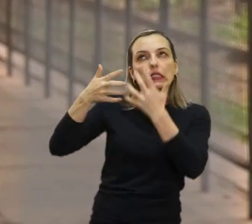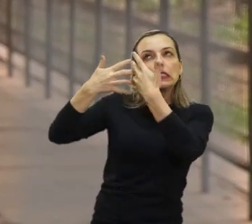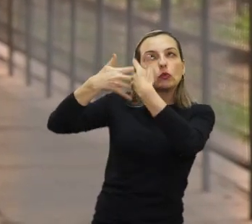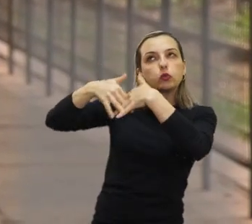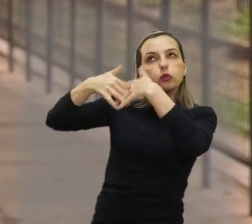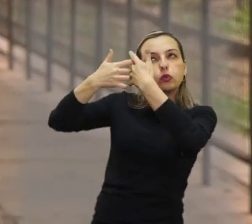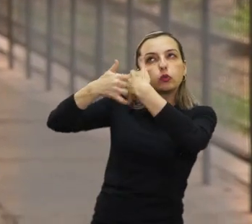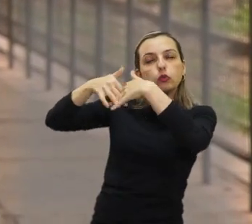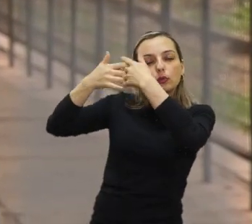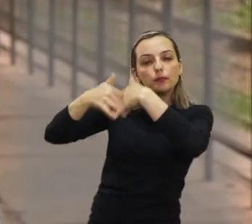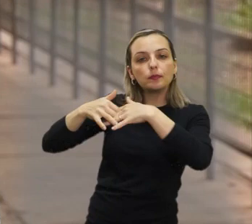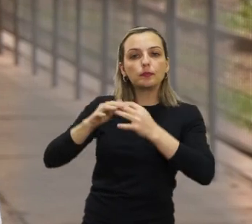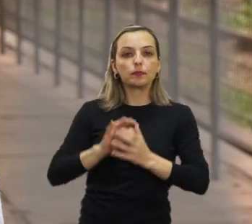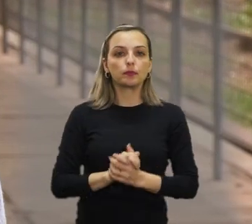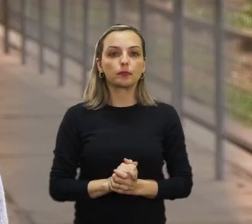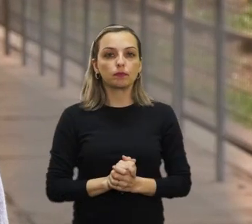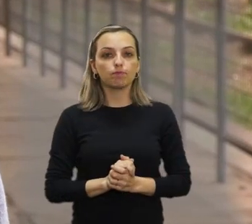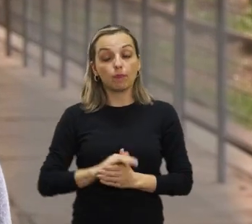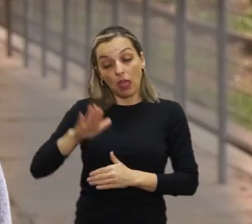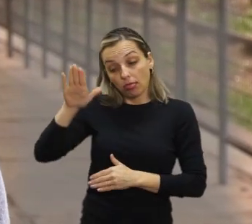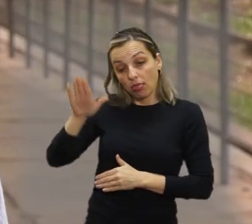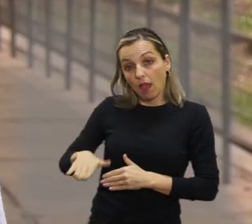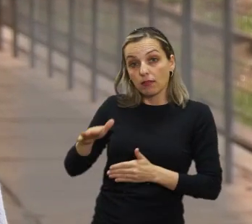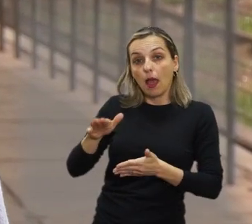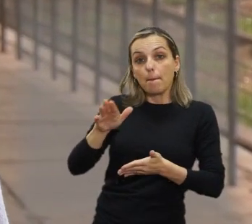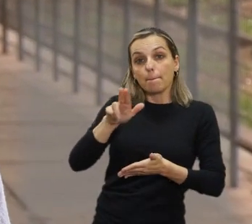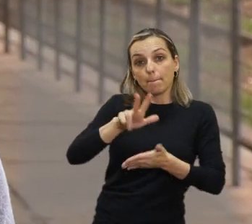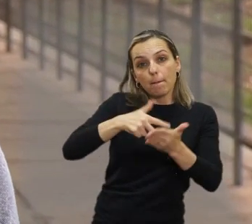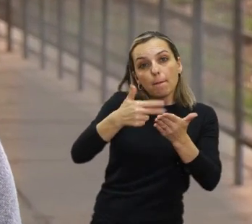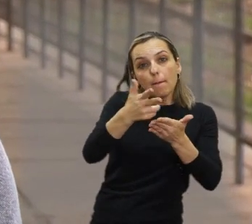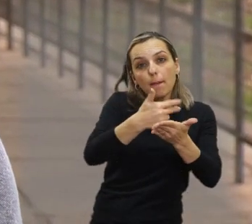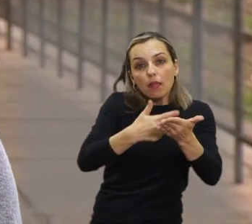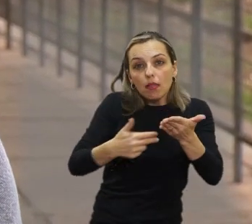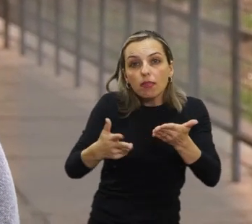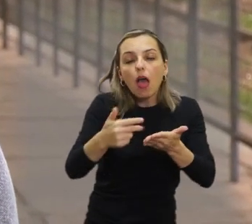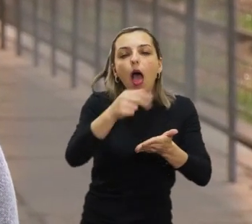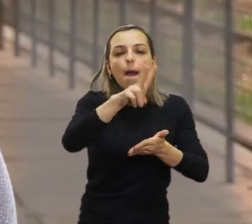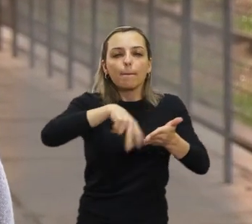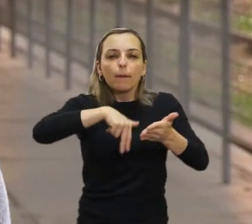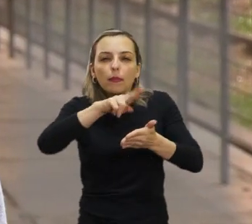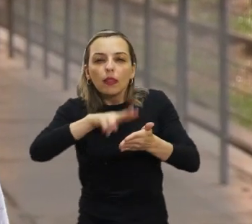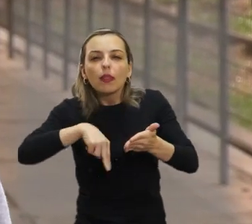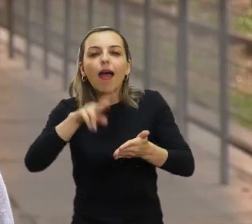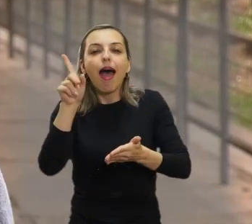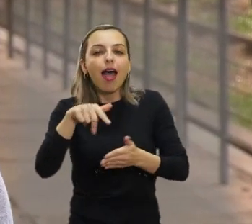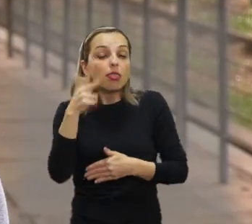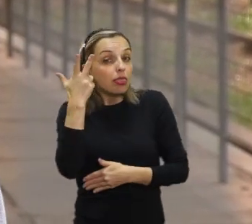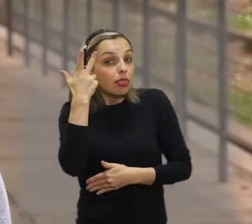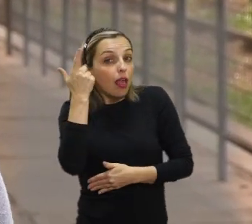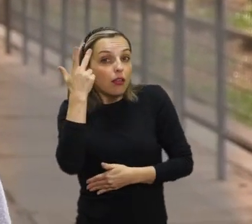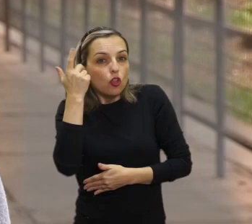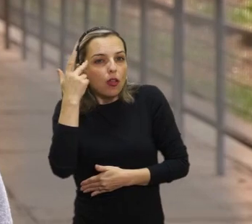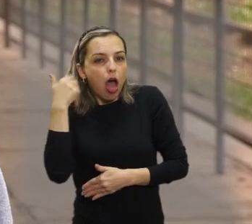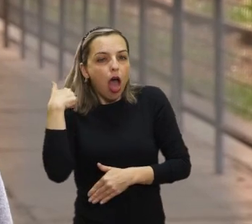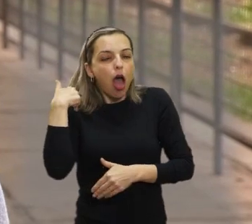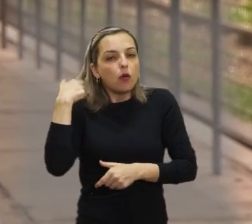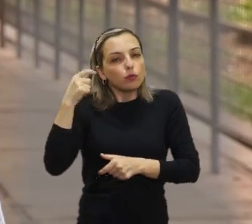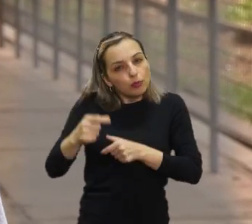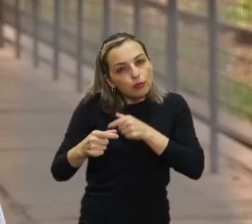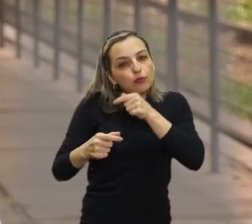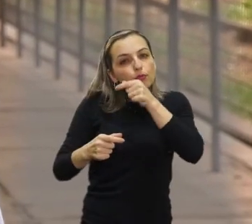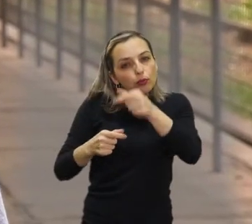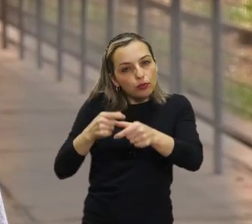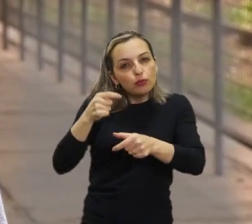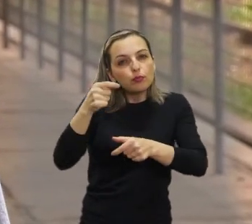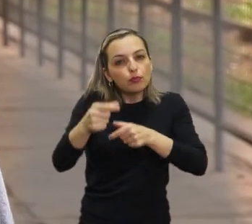e raciocinar. Então, a criança tem isso muito natural, né? Ela já sai colorindo, pintando, e isso vai acontecendo de uma